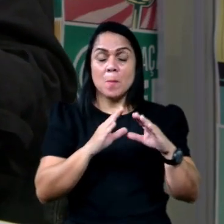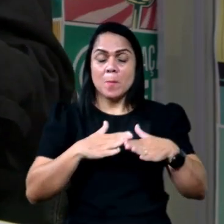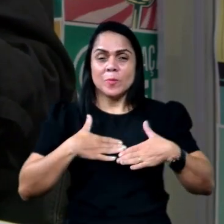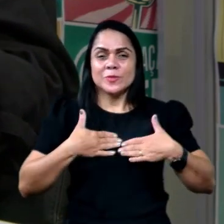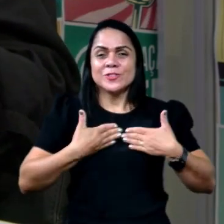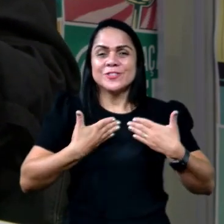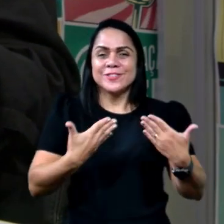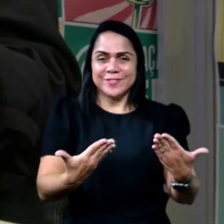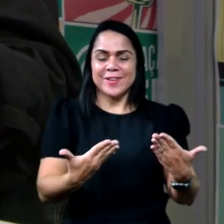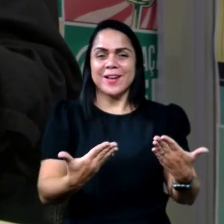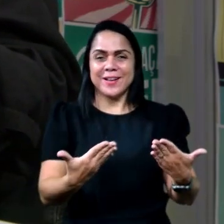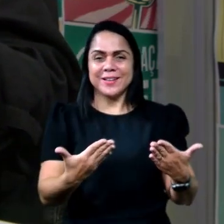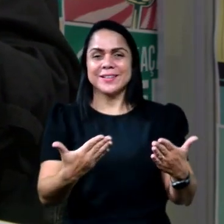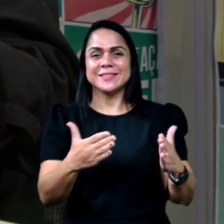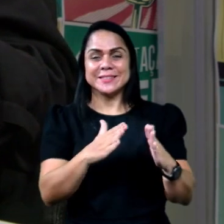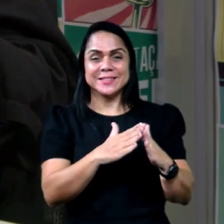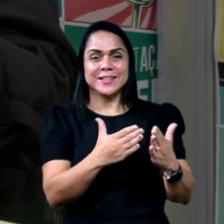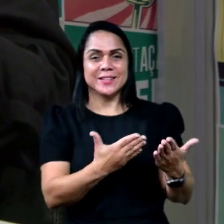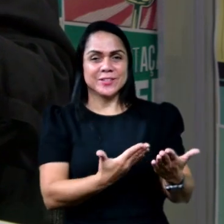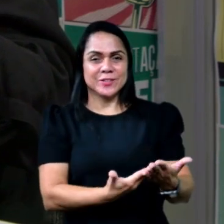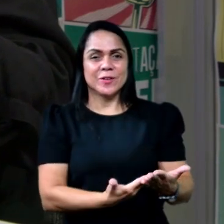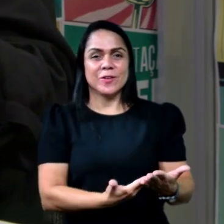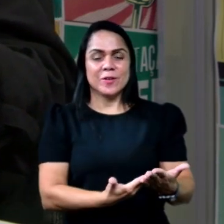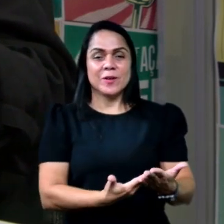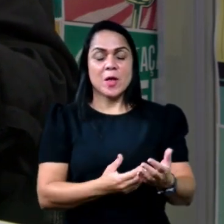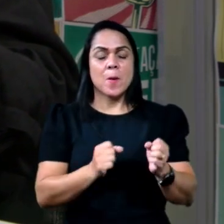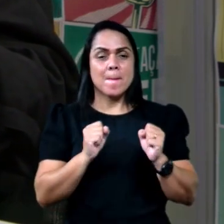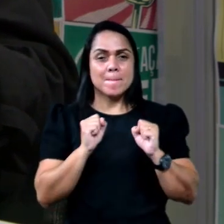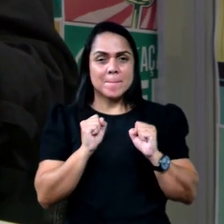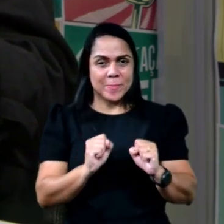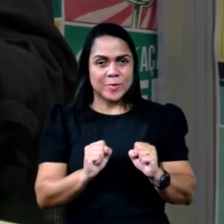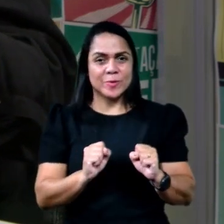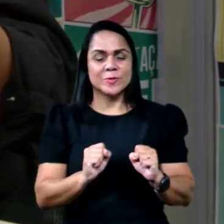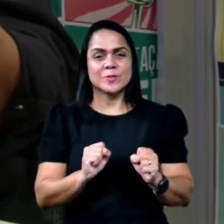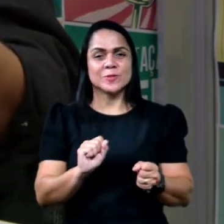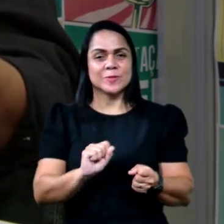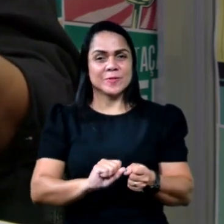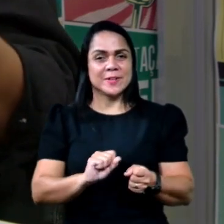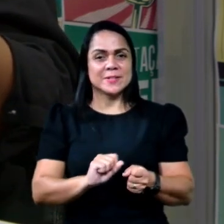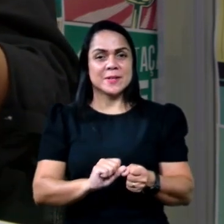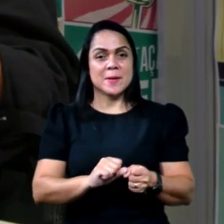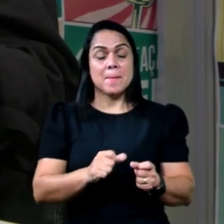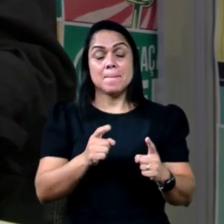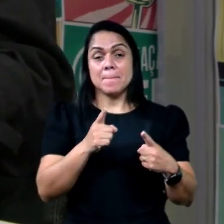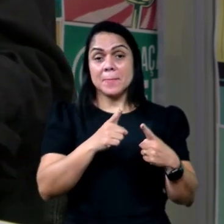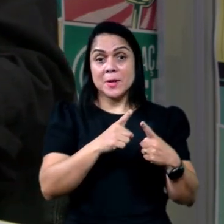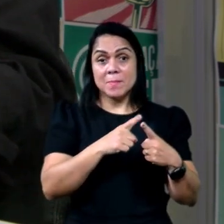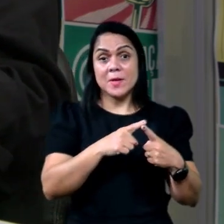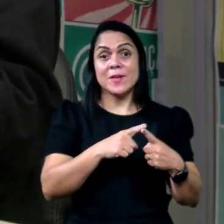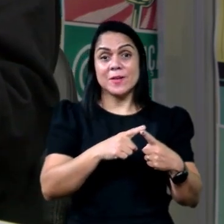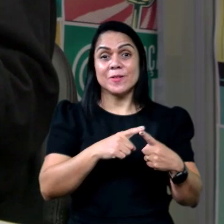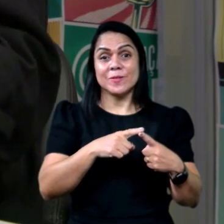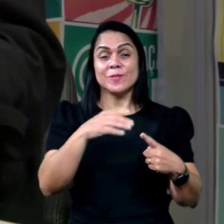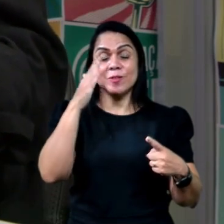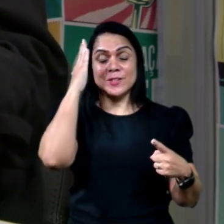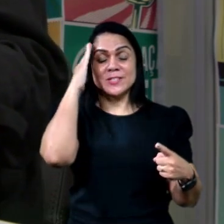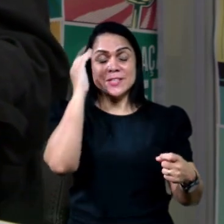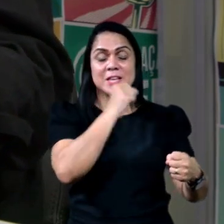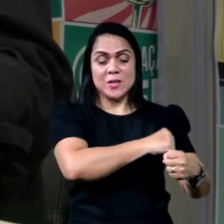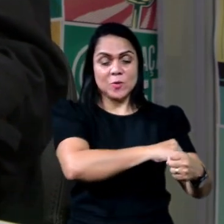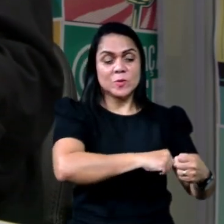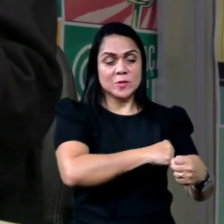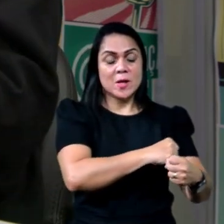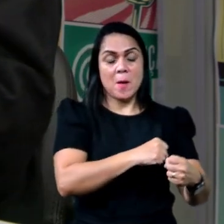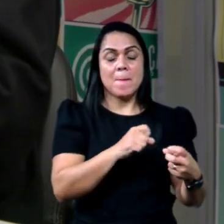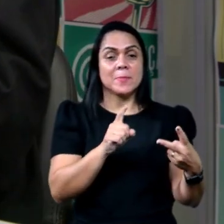parêntese que é importante eu dizer que eu posso fazer isso. Eu tenho alternativa. Primeiro eu sei cozinhar. Depois, mesmo que eu não soubesse, eu podia comprar,